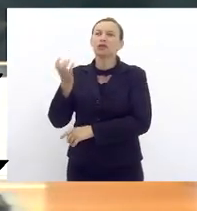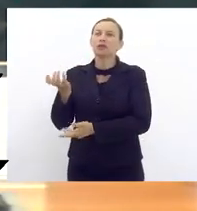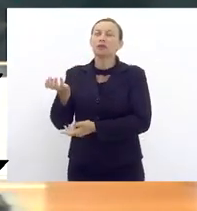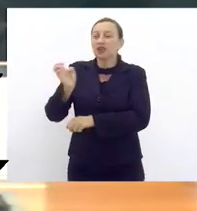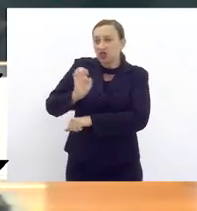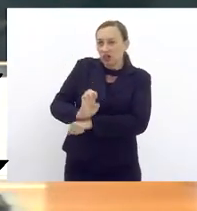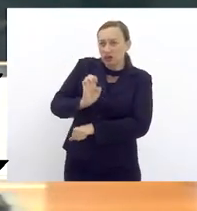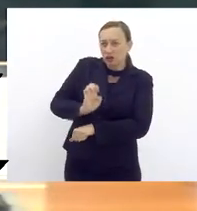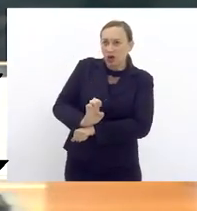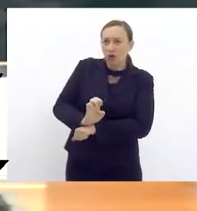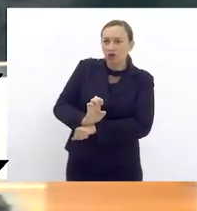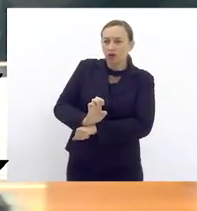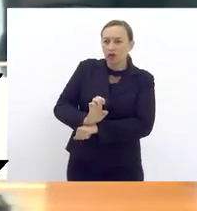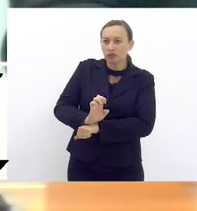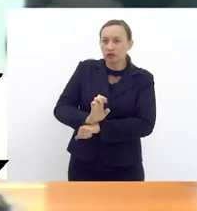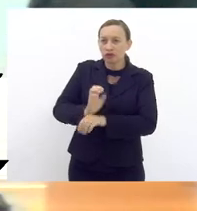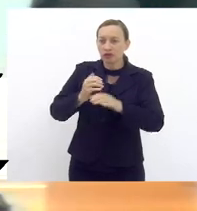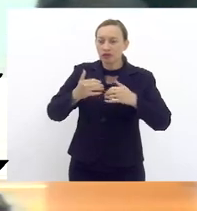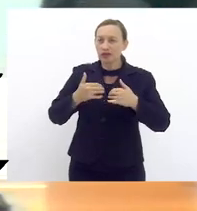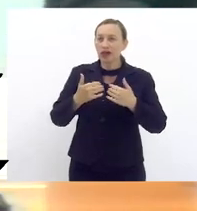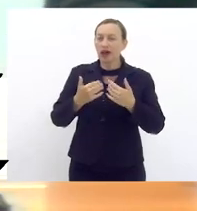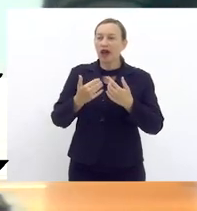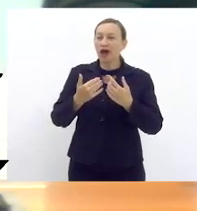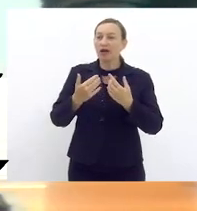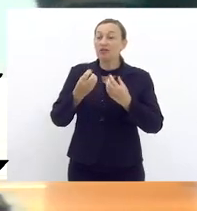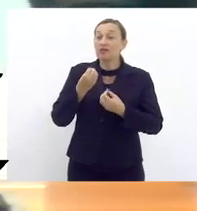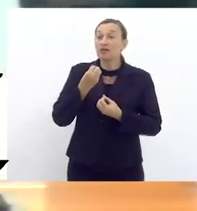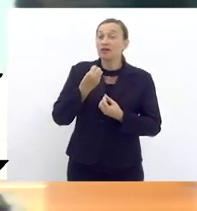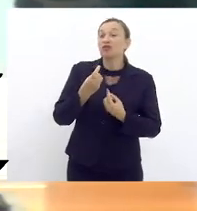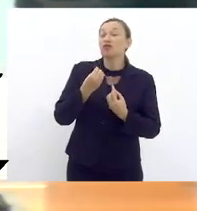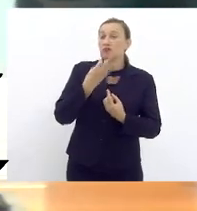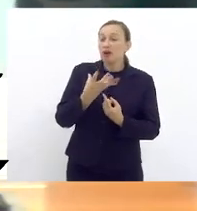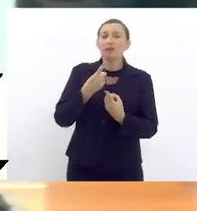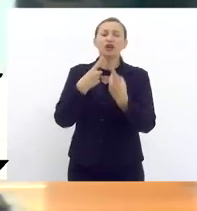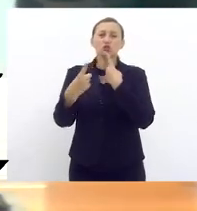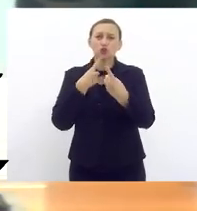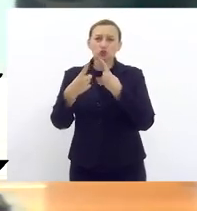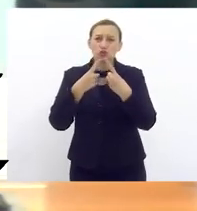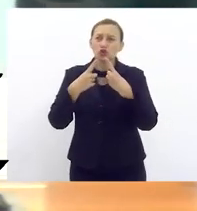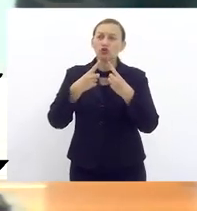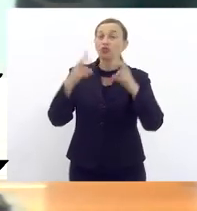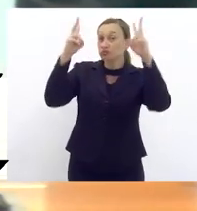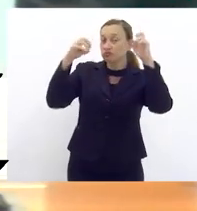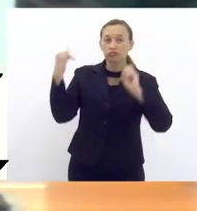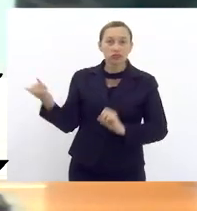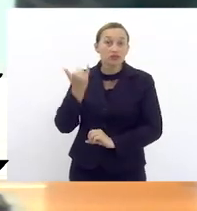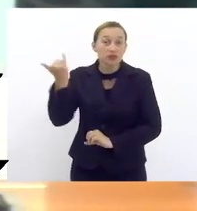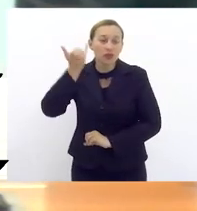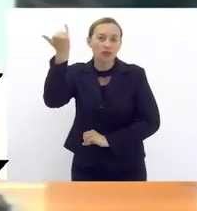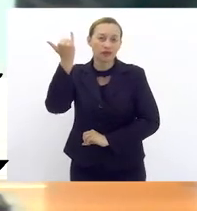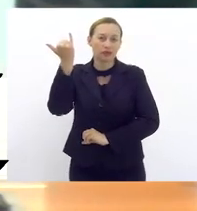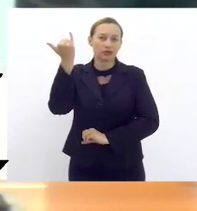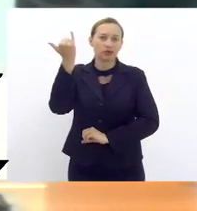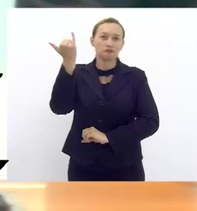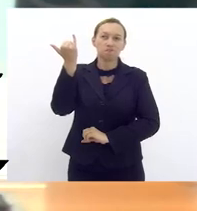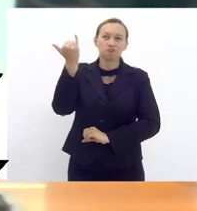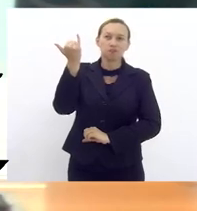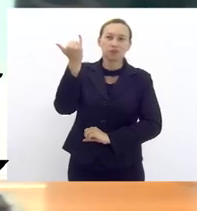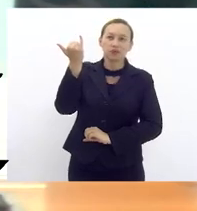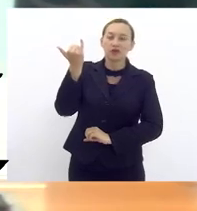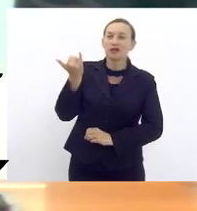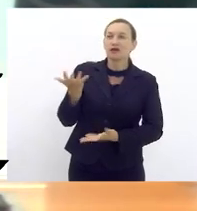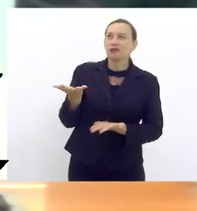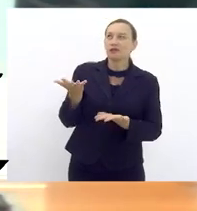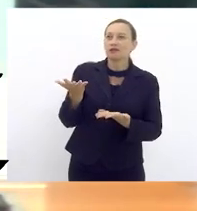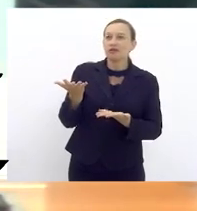está de portas abertas para discutir esses assuntos tão importantes que vai